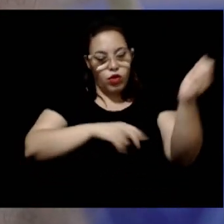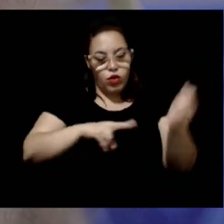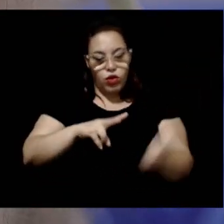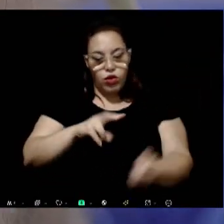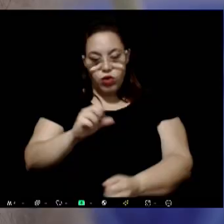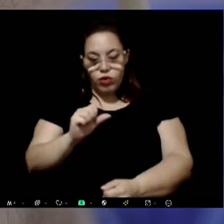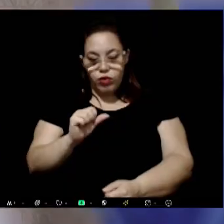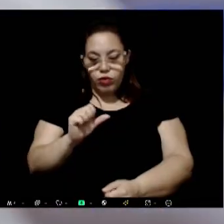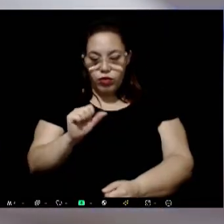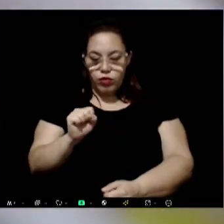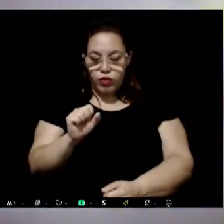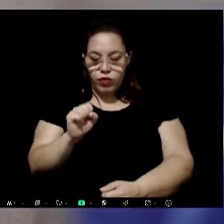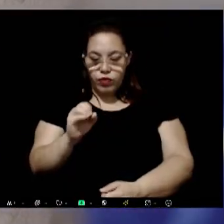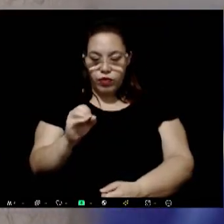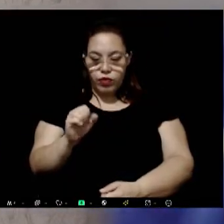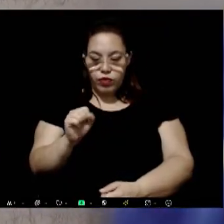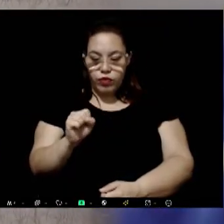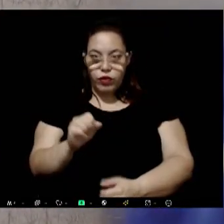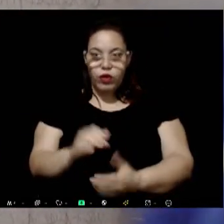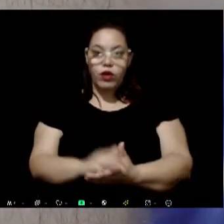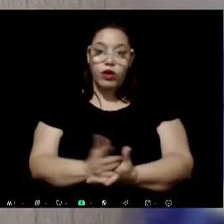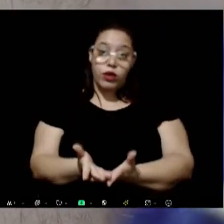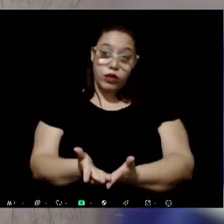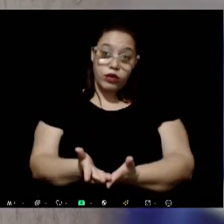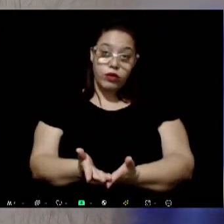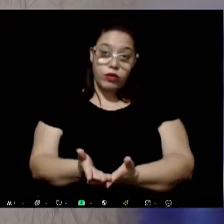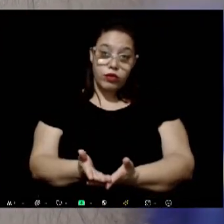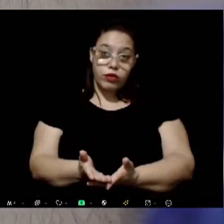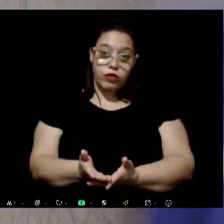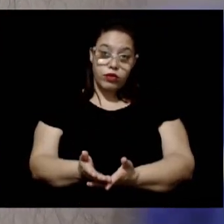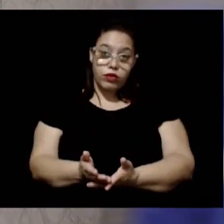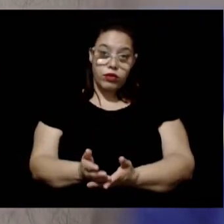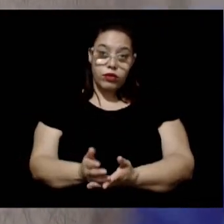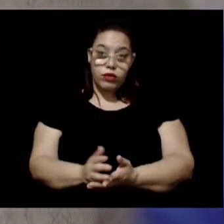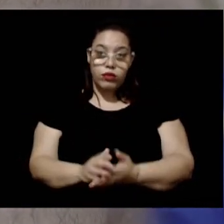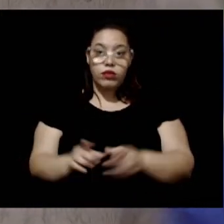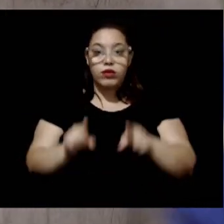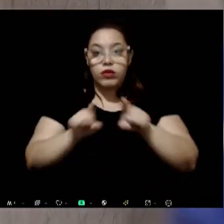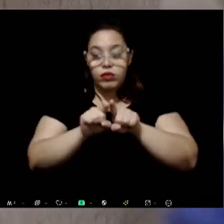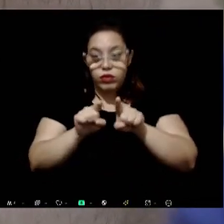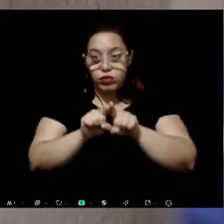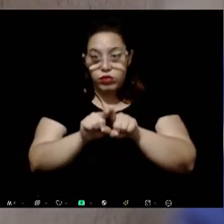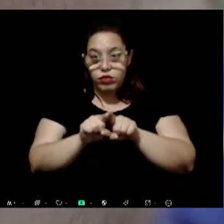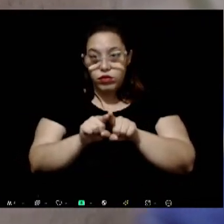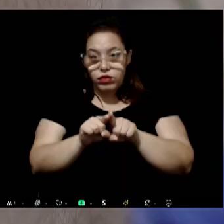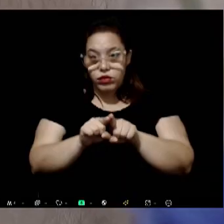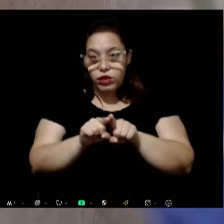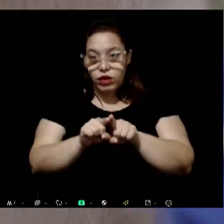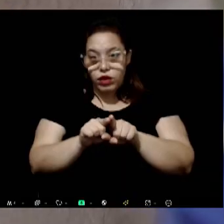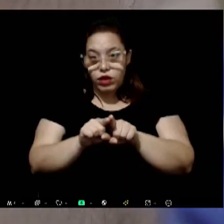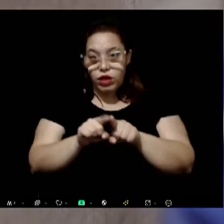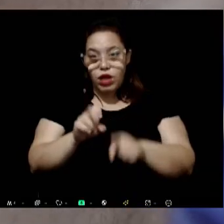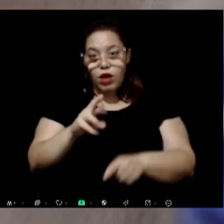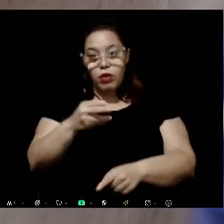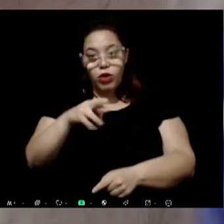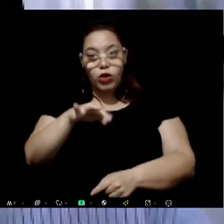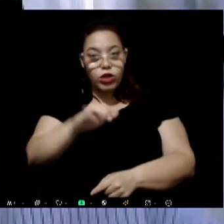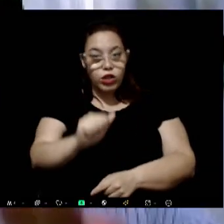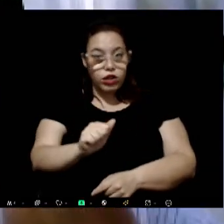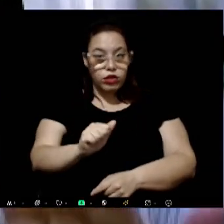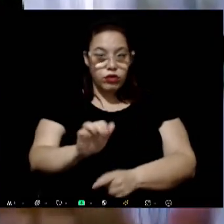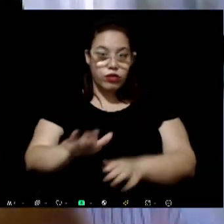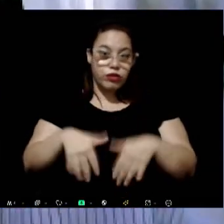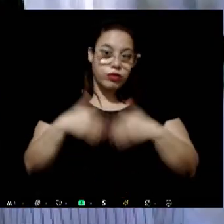doenças chamadas vasculites, elas são mais raras, mas também são do âmbito da reumatologia. Então, o fato é